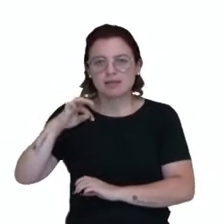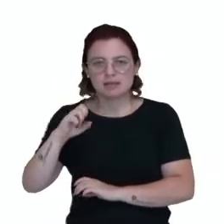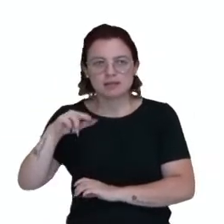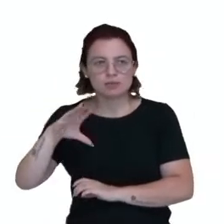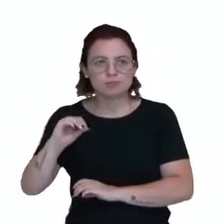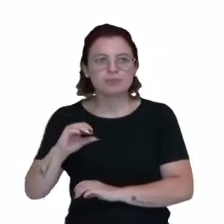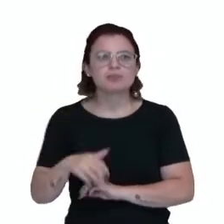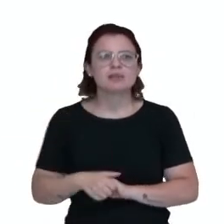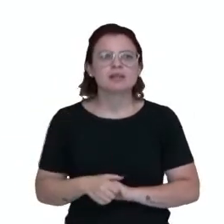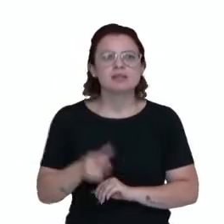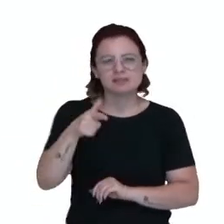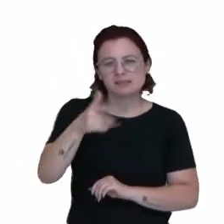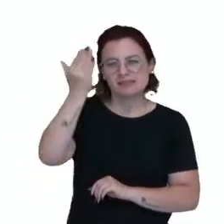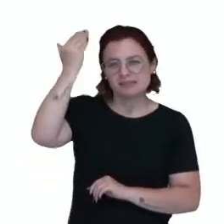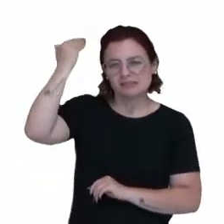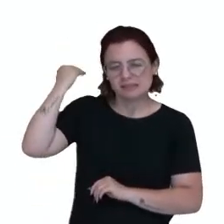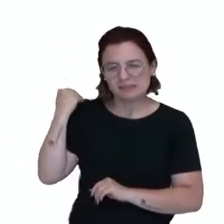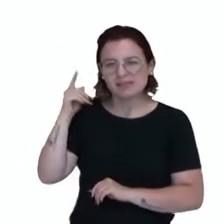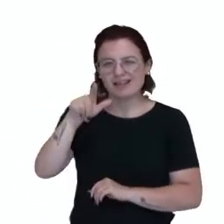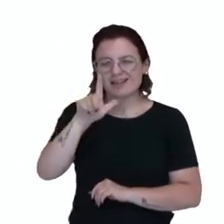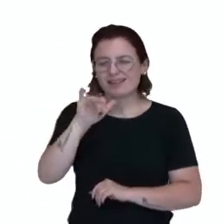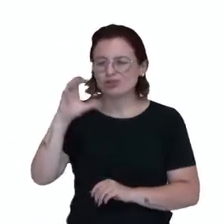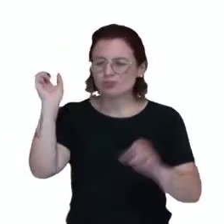local foi um lixão entre os anos de